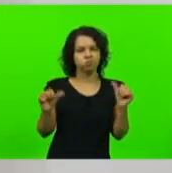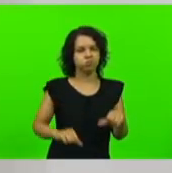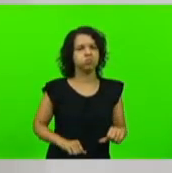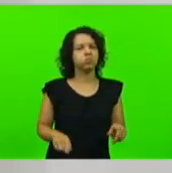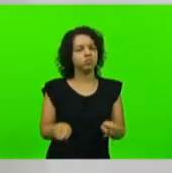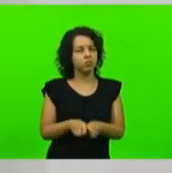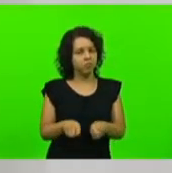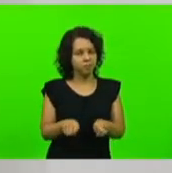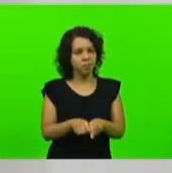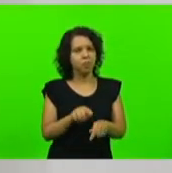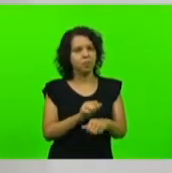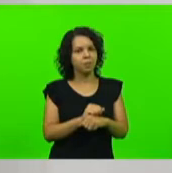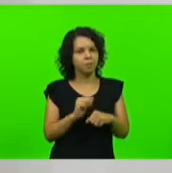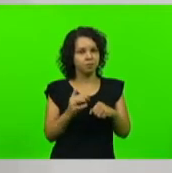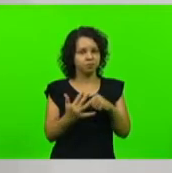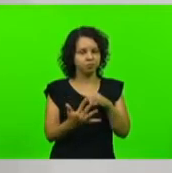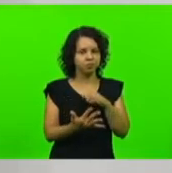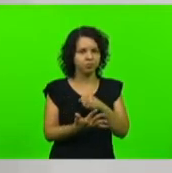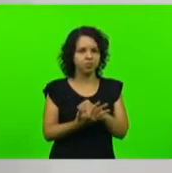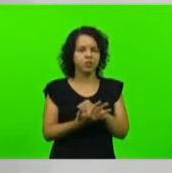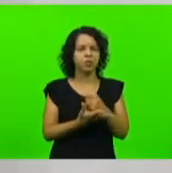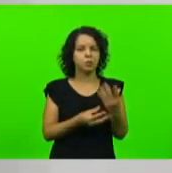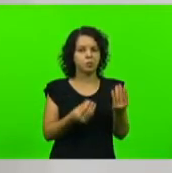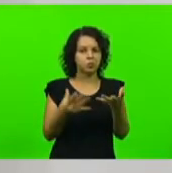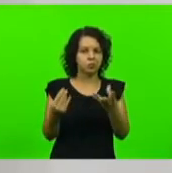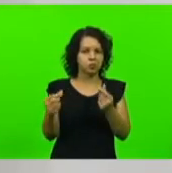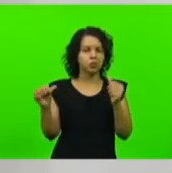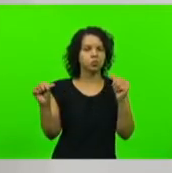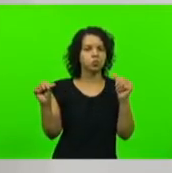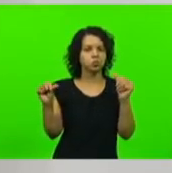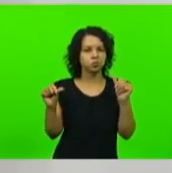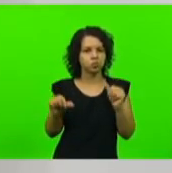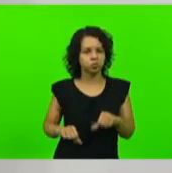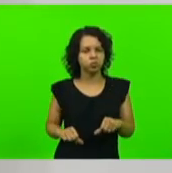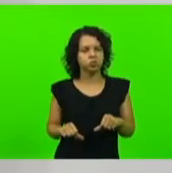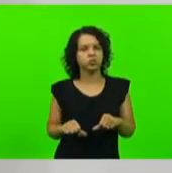pandemia trouxe tanta coisa ruim, além